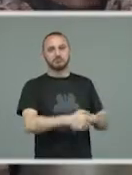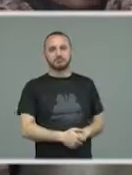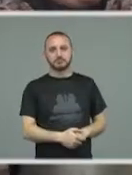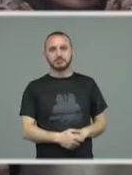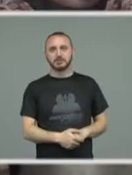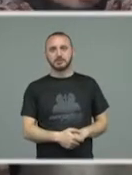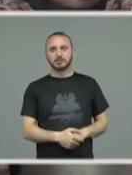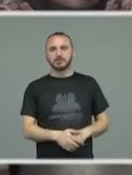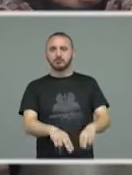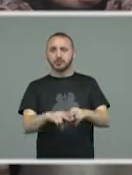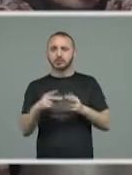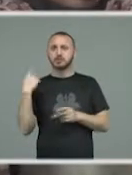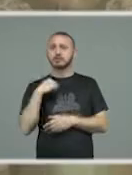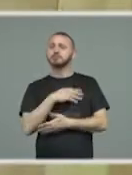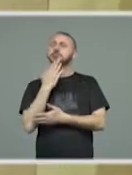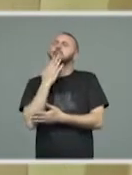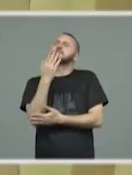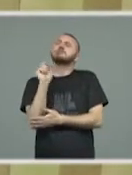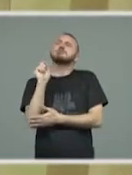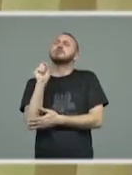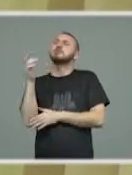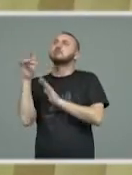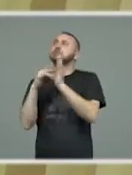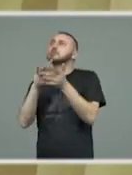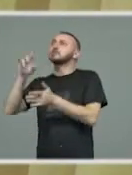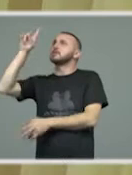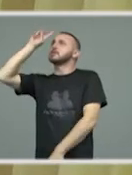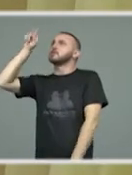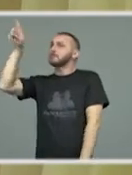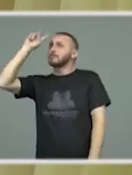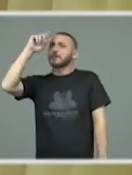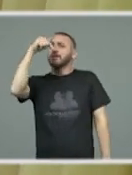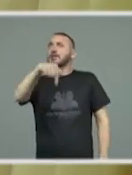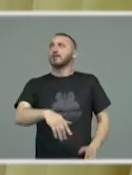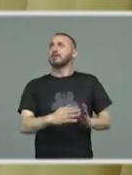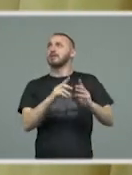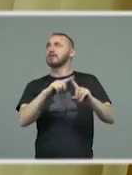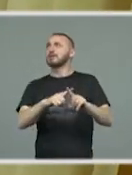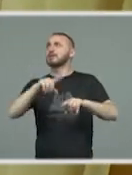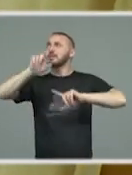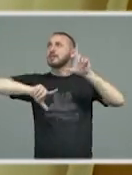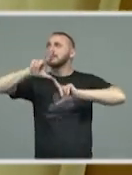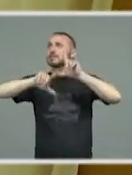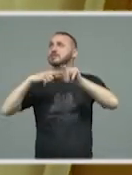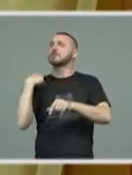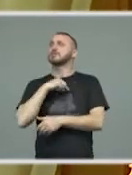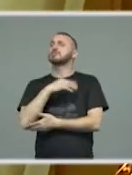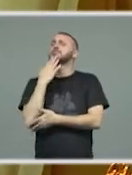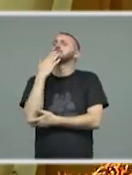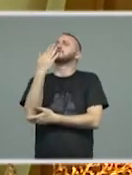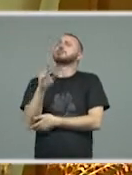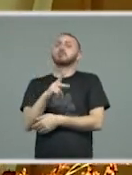É de Jesus que manda. Esse foi o apelo. A pedra do